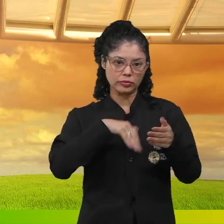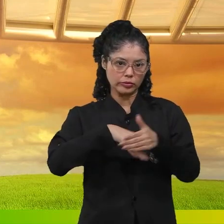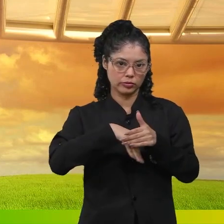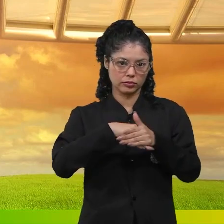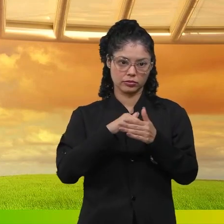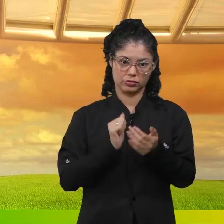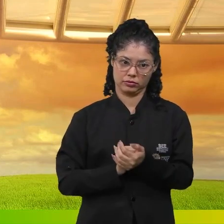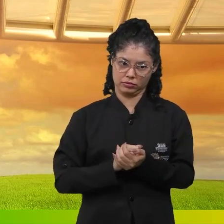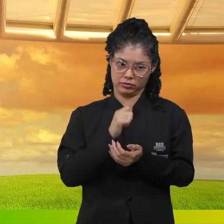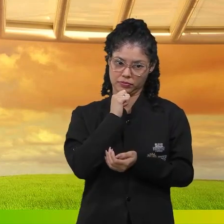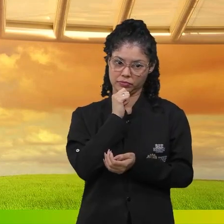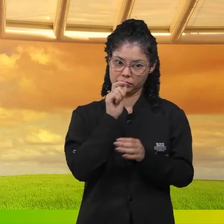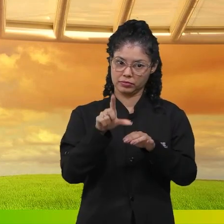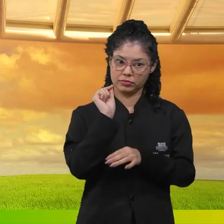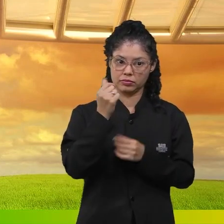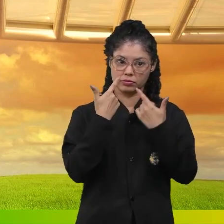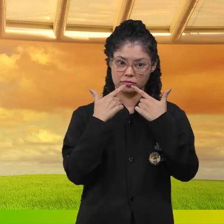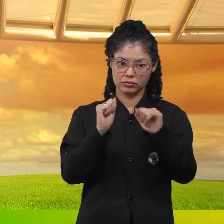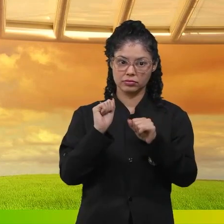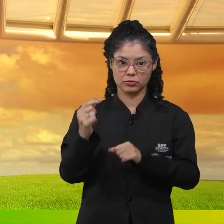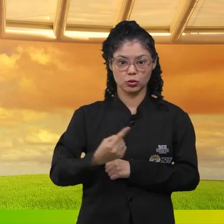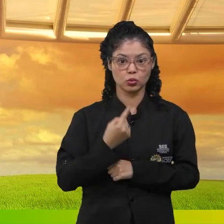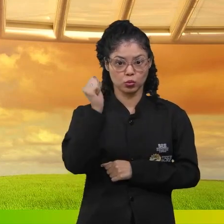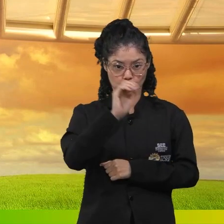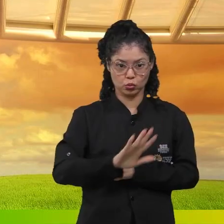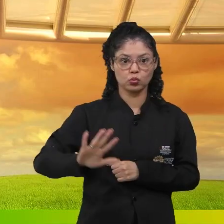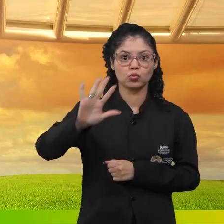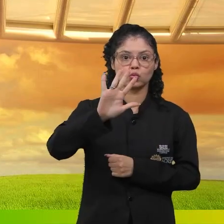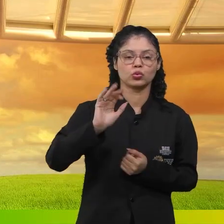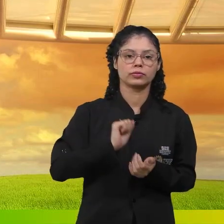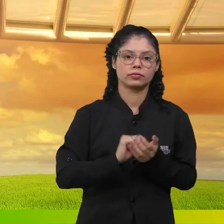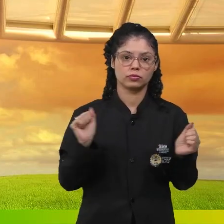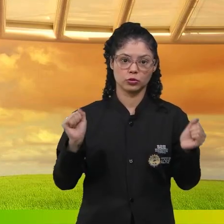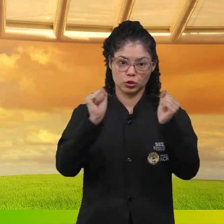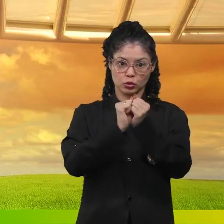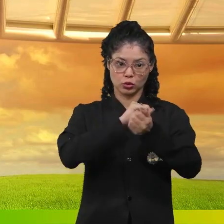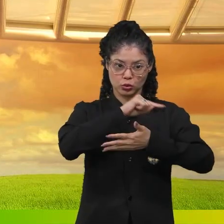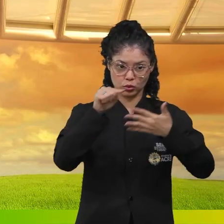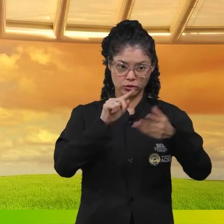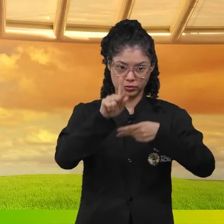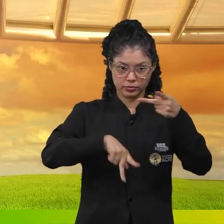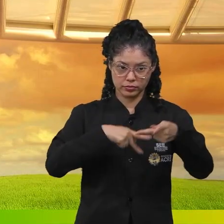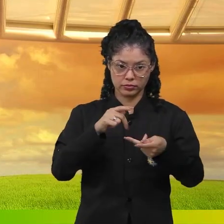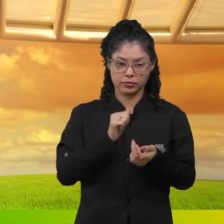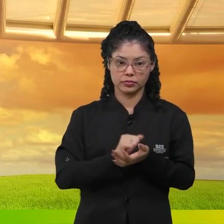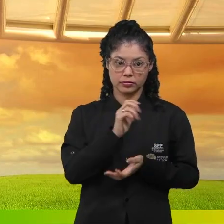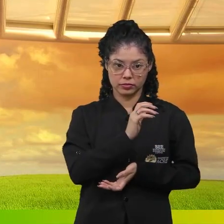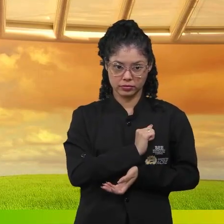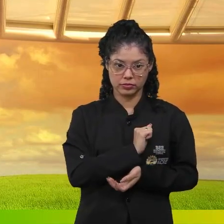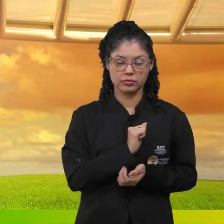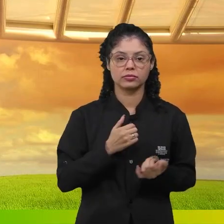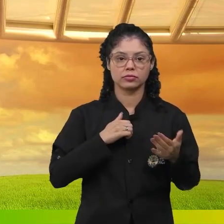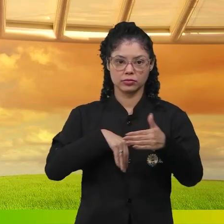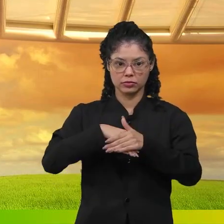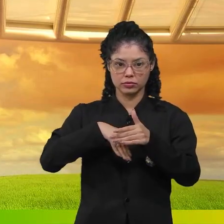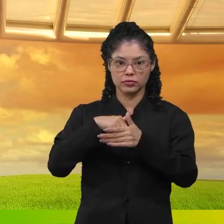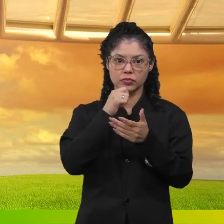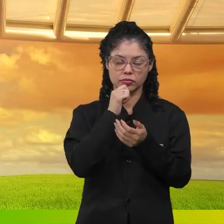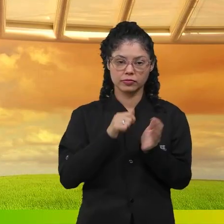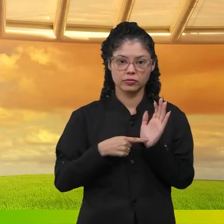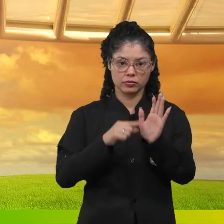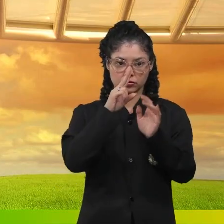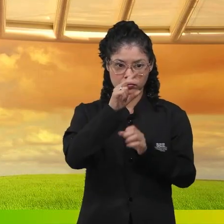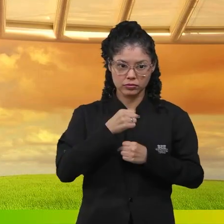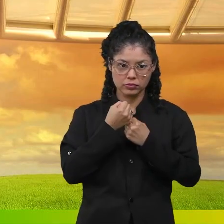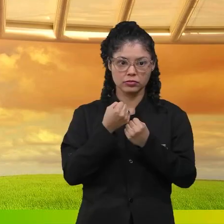Futebol, o esporte se torna uma linguagem universal capaz de unir diferentes povos em torno da paixão pelo jogo, evidenciando o poder